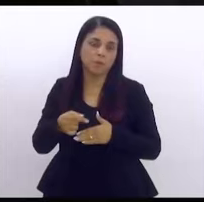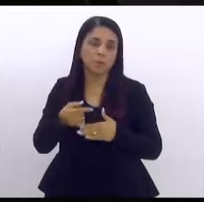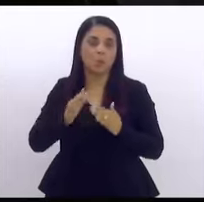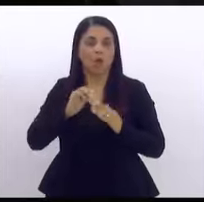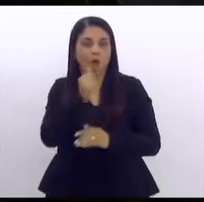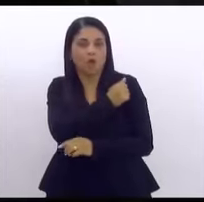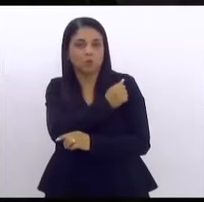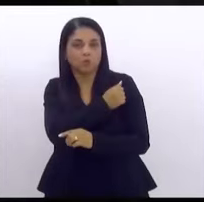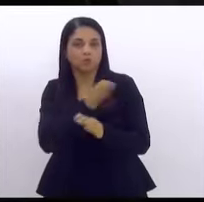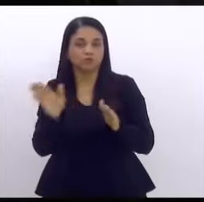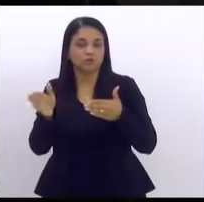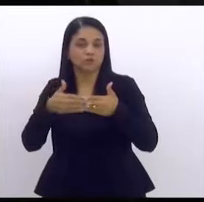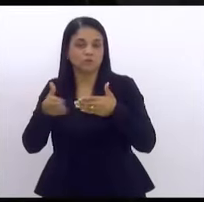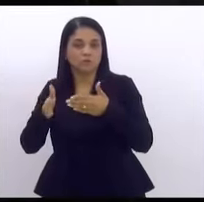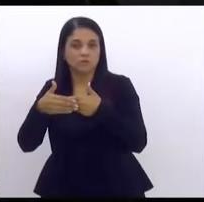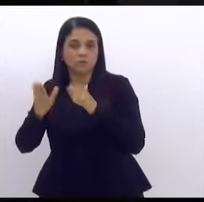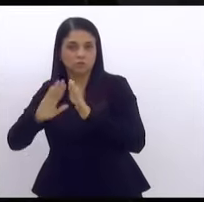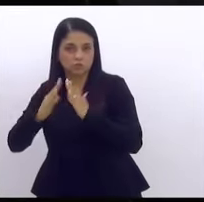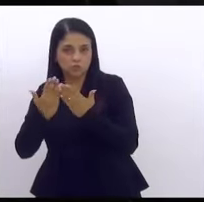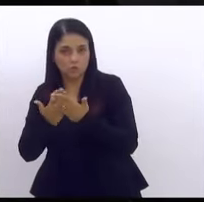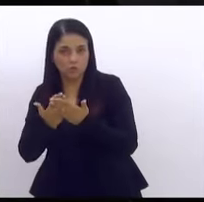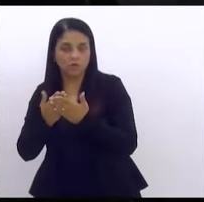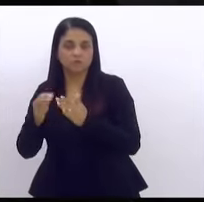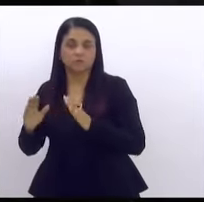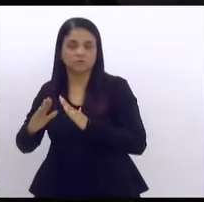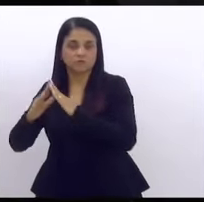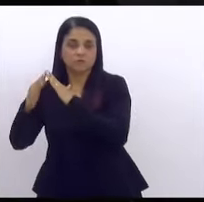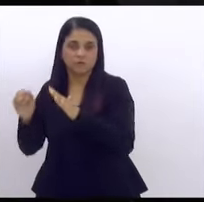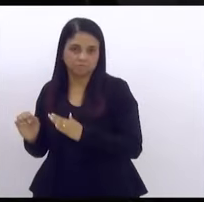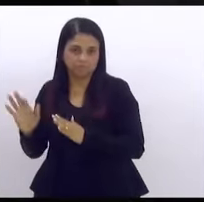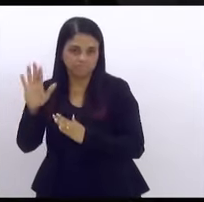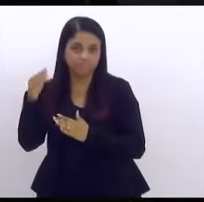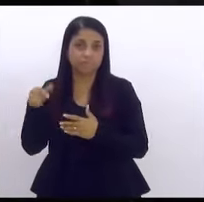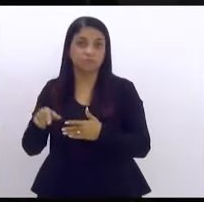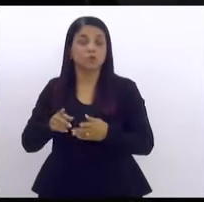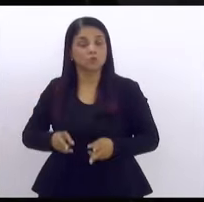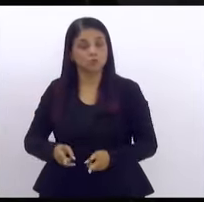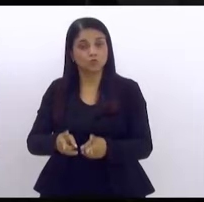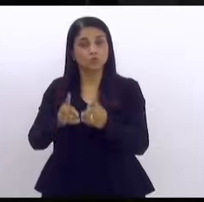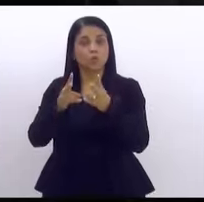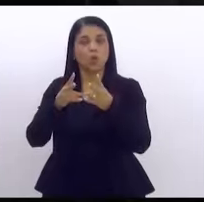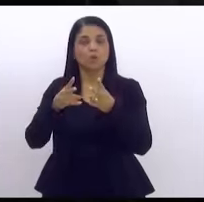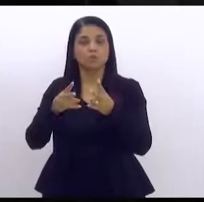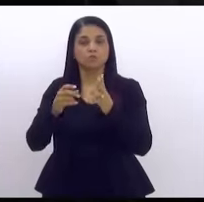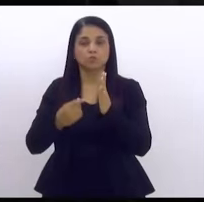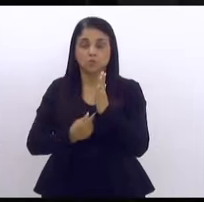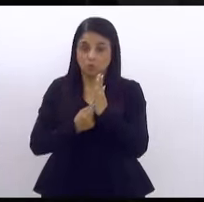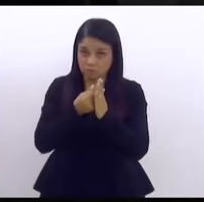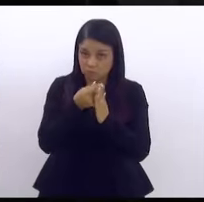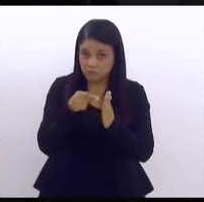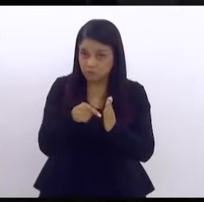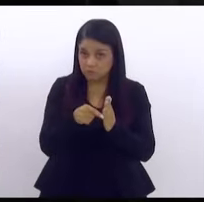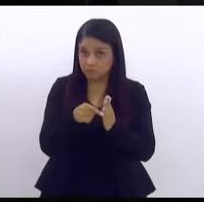escolas fechadas em favelas e periferias do Rio de Janeiro. Ou seja, continuamos com esse orçamento a enxugar